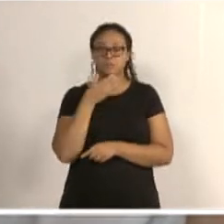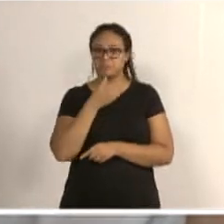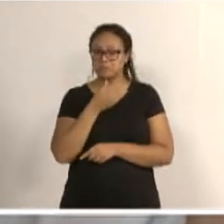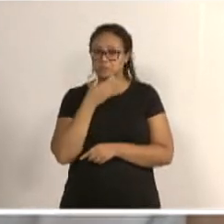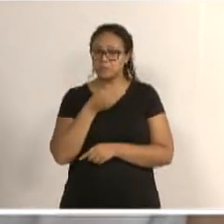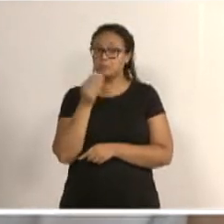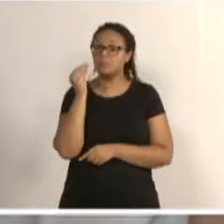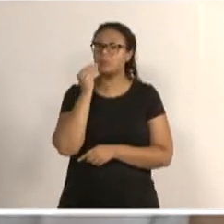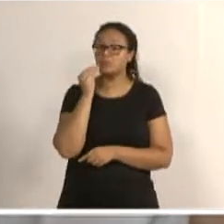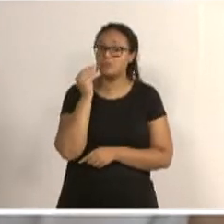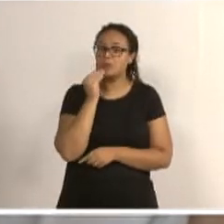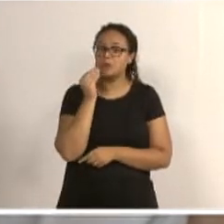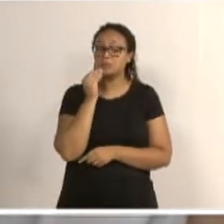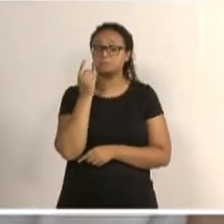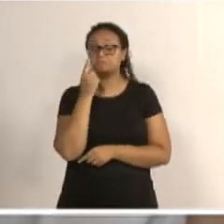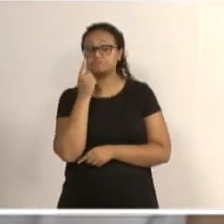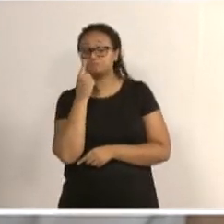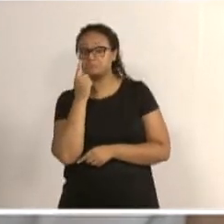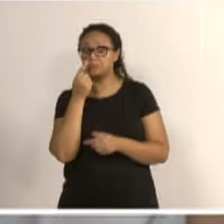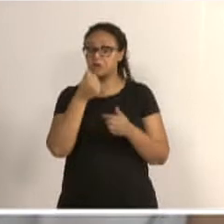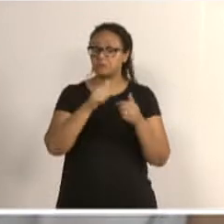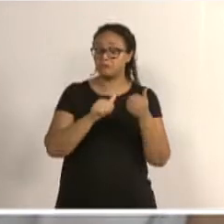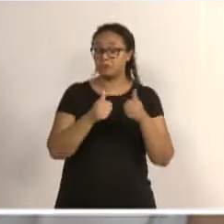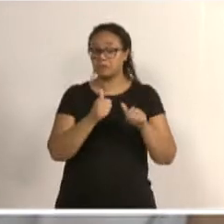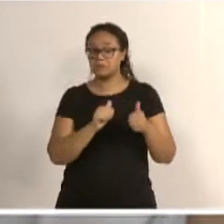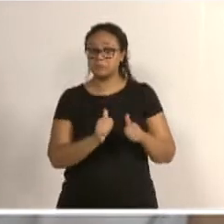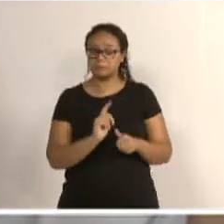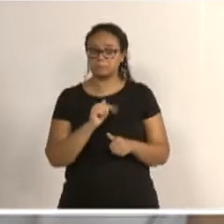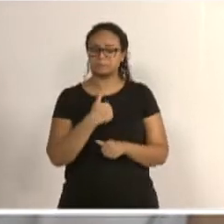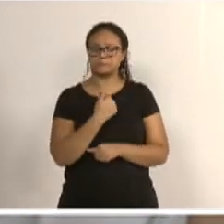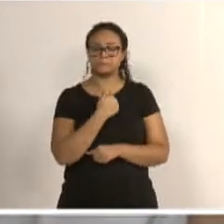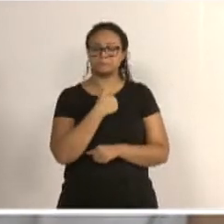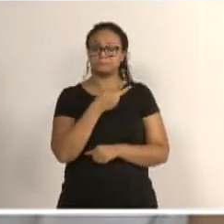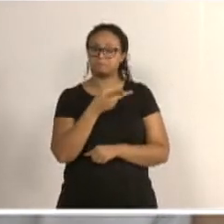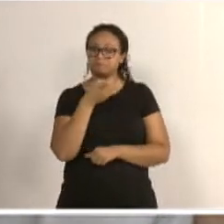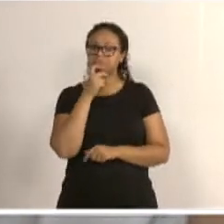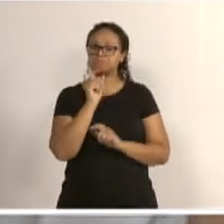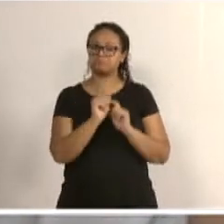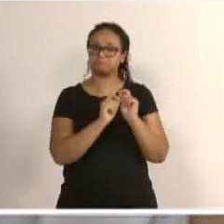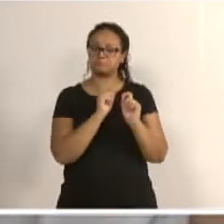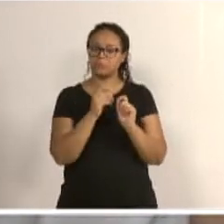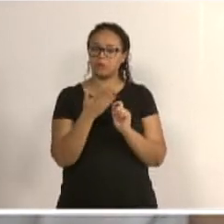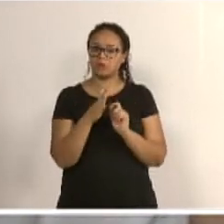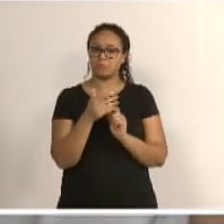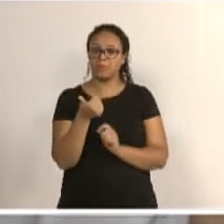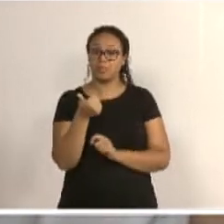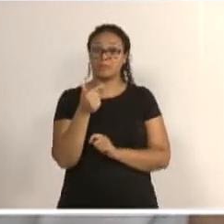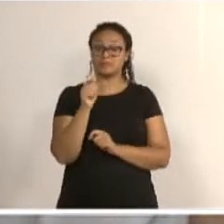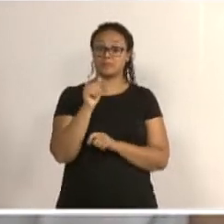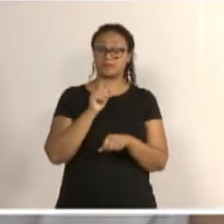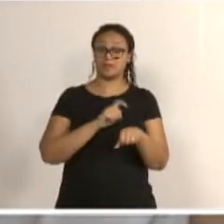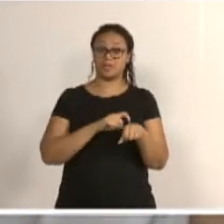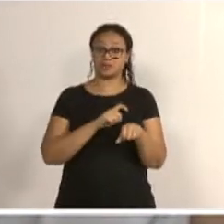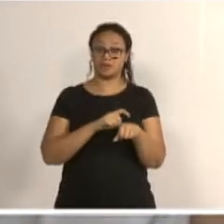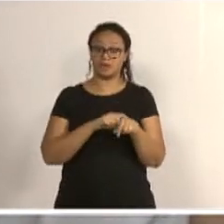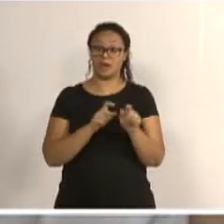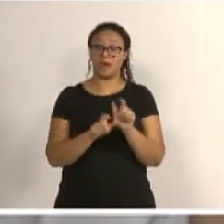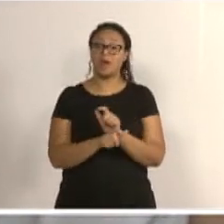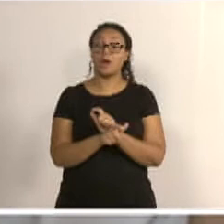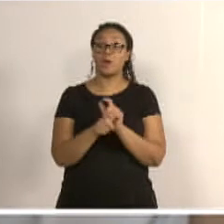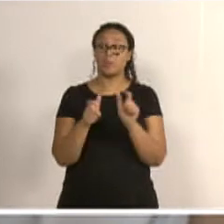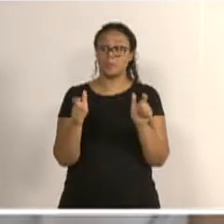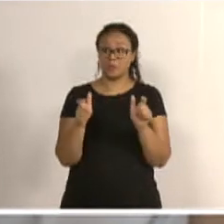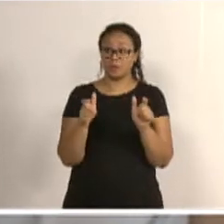E devido ao resultado do que ela demonstrou, o aumento de horário em 17 horários para a linha Santa Maria... Eu estou satisfeito com a